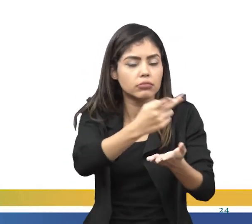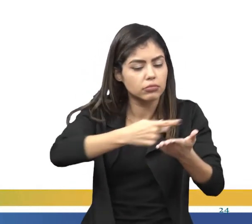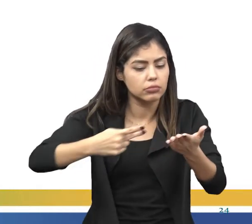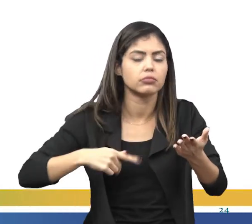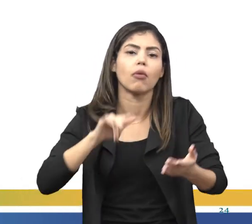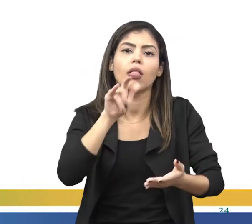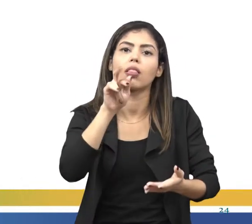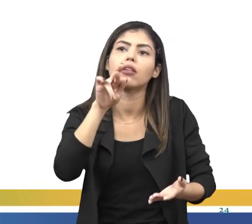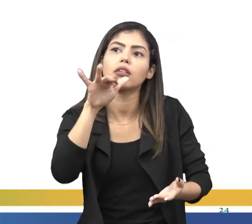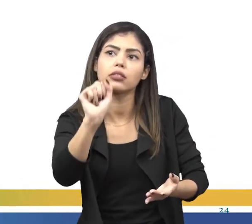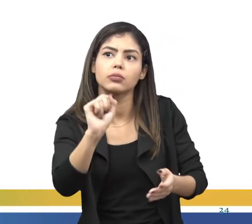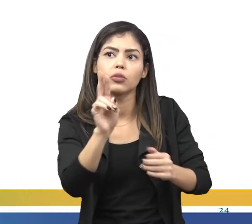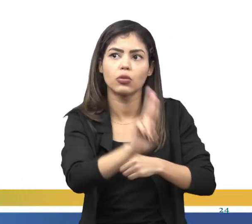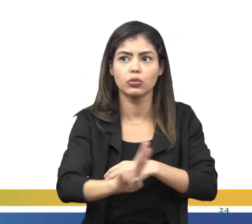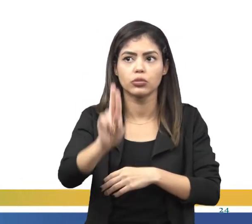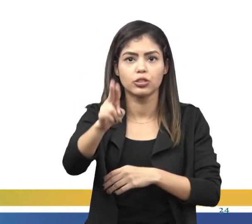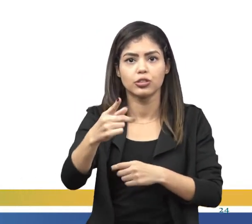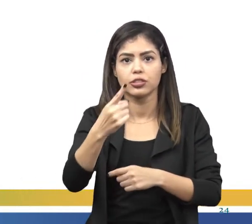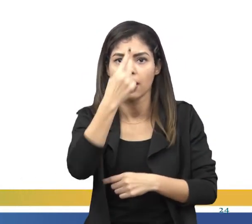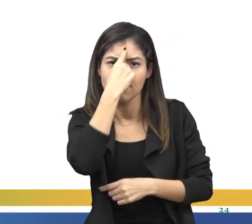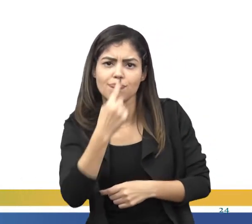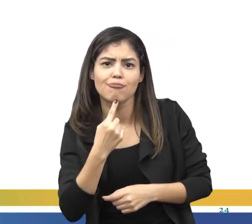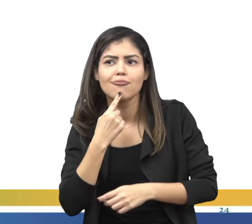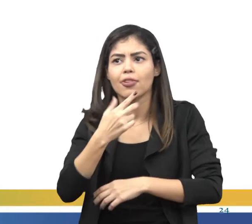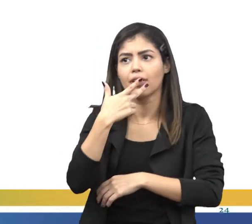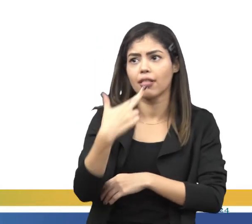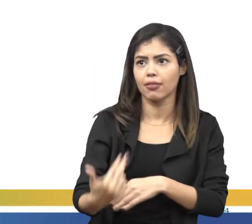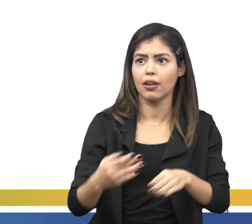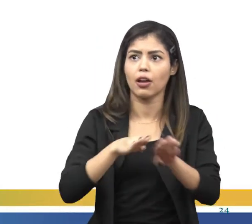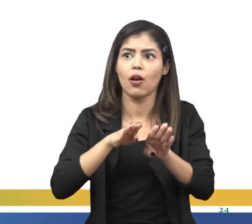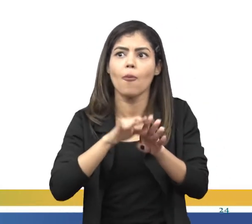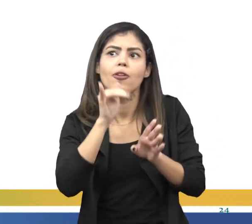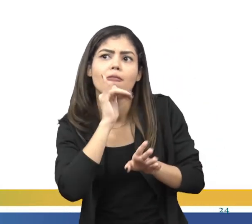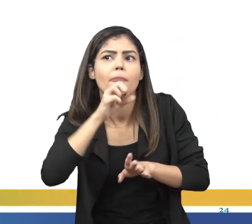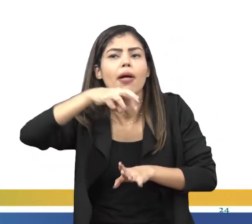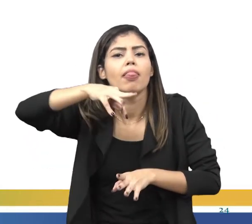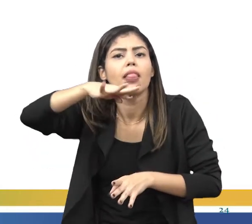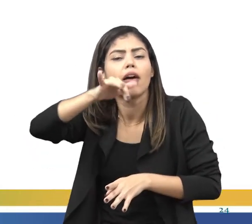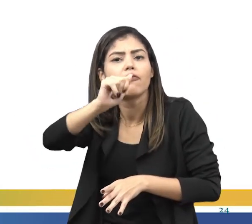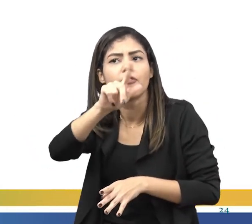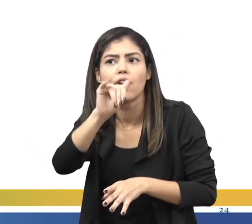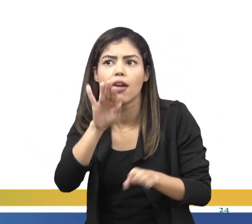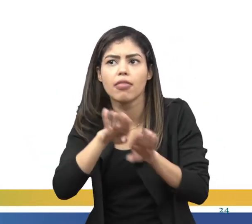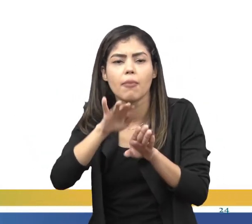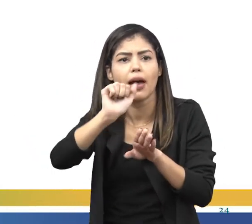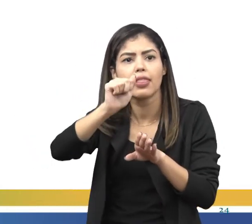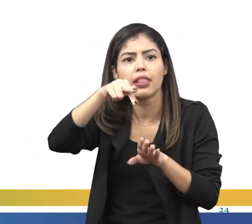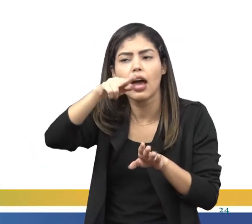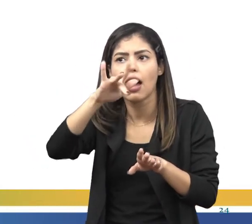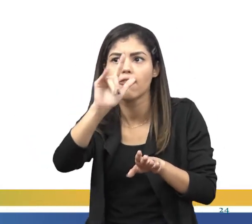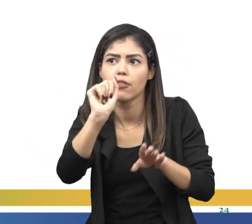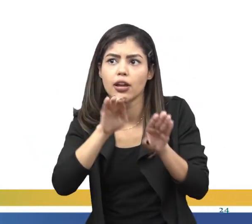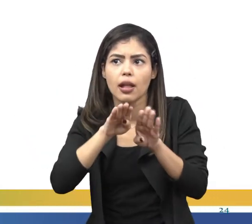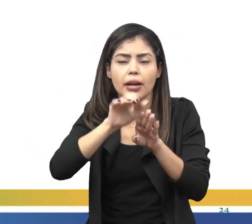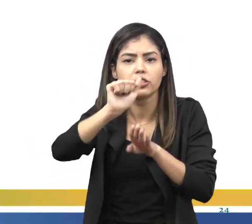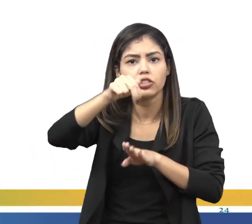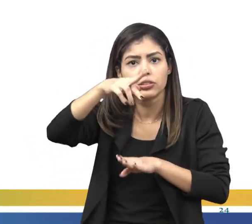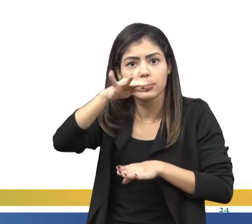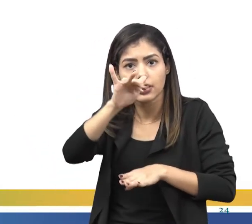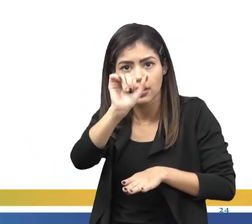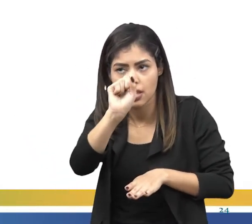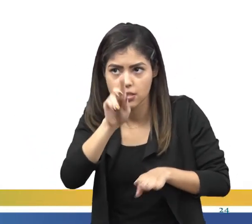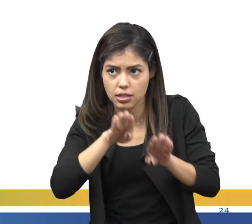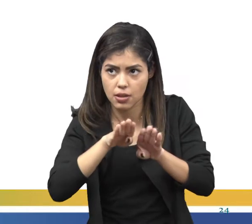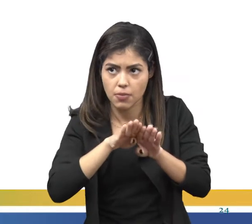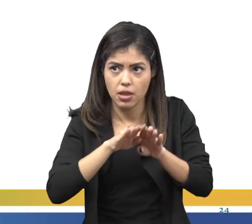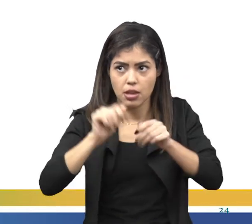com lirismo. Utiliza figuras de linguagem, como metáforas, anáforas, antítese, etc. Ao escrever